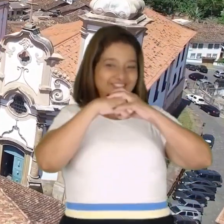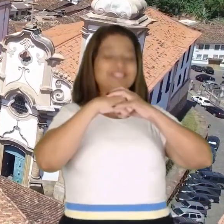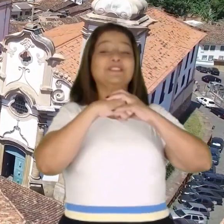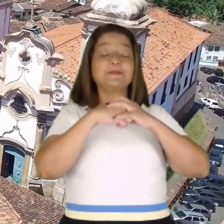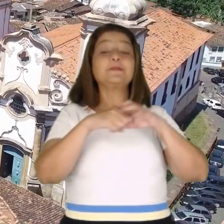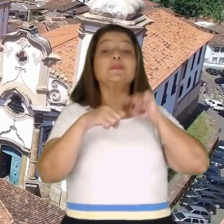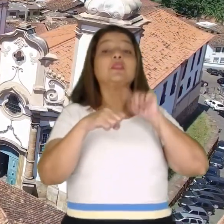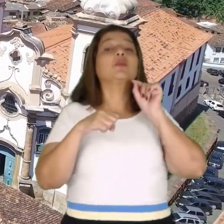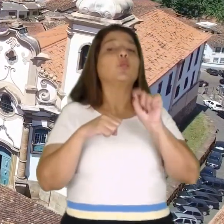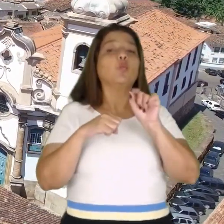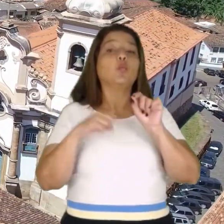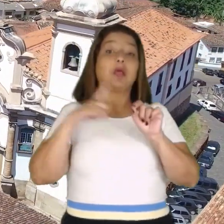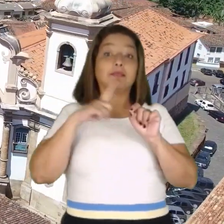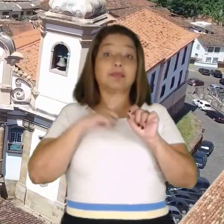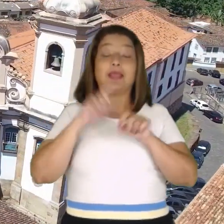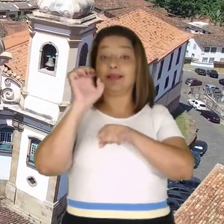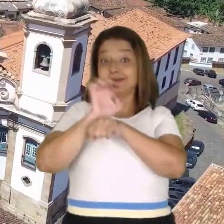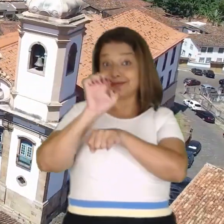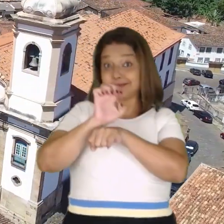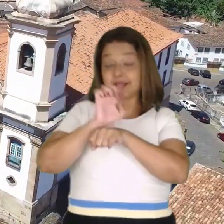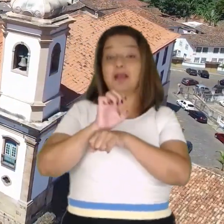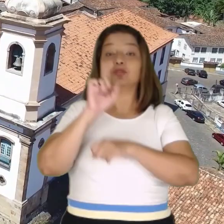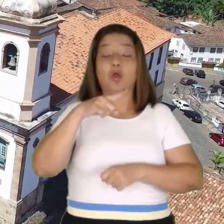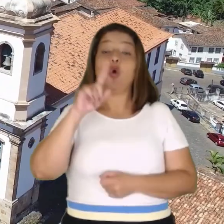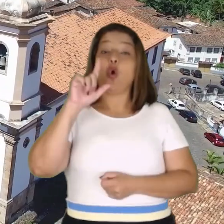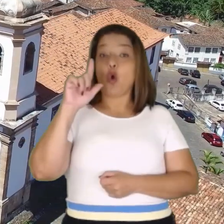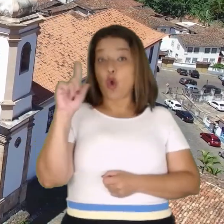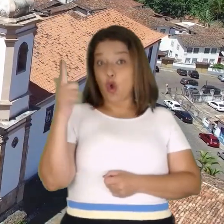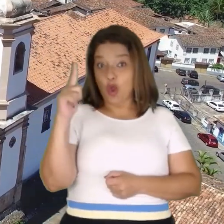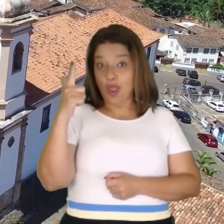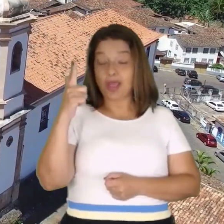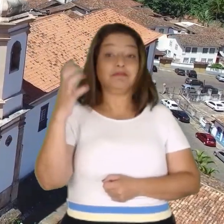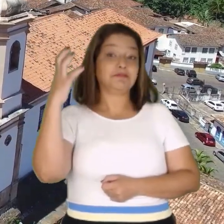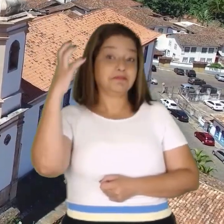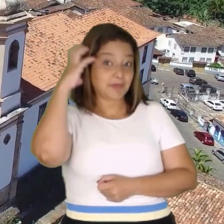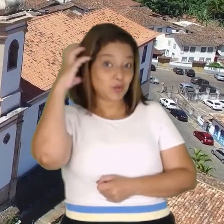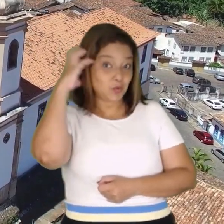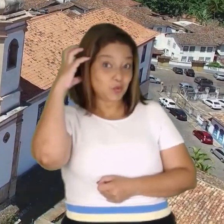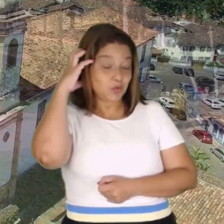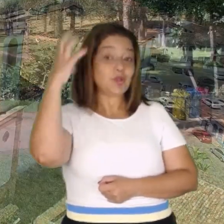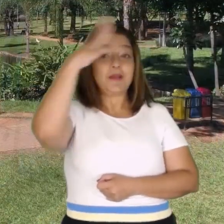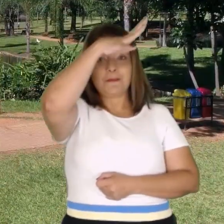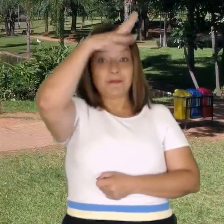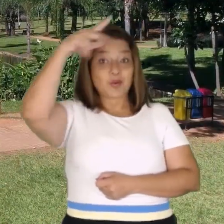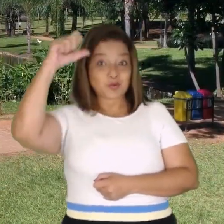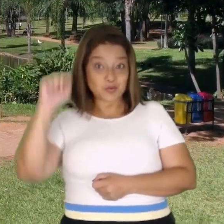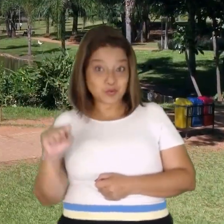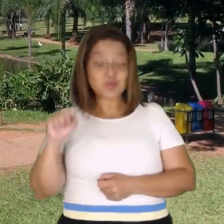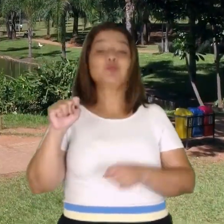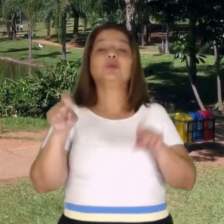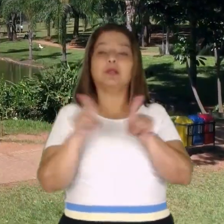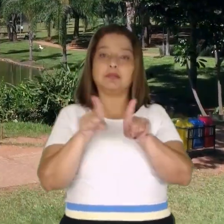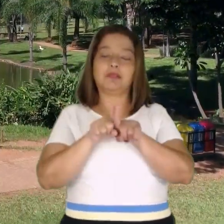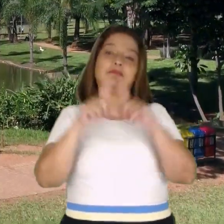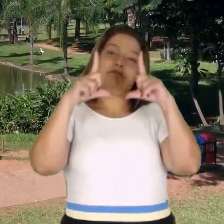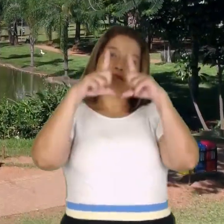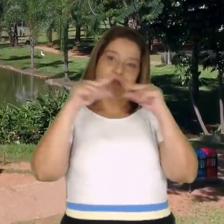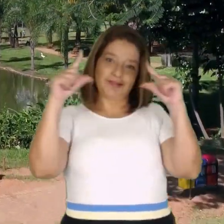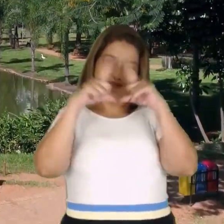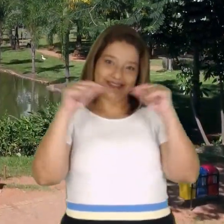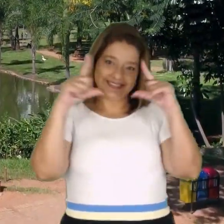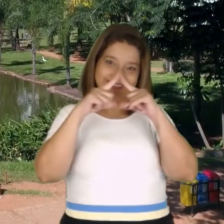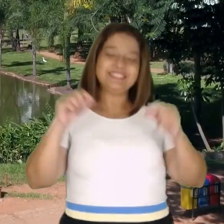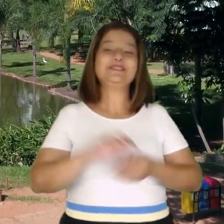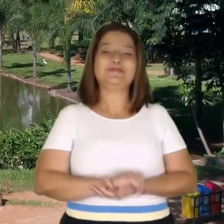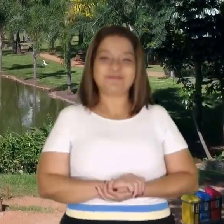região. Vamos para o Centro-Oeste, composta pelos estados de Goiás, Mato